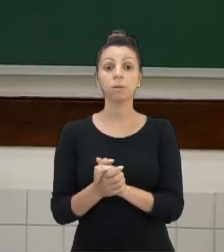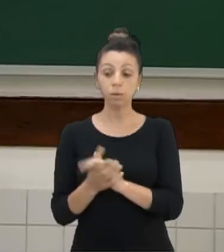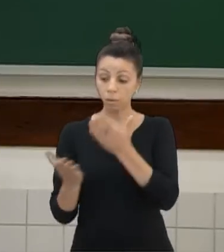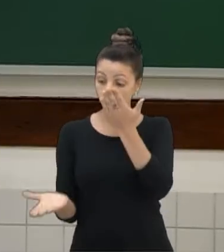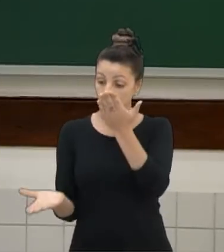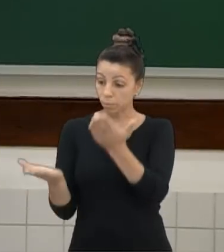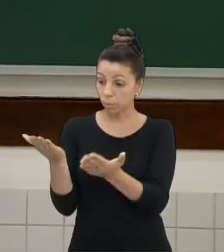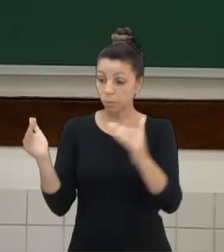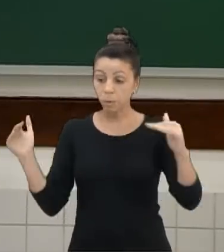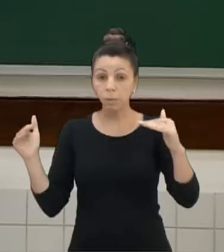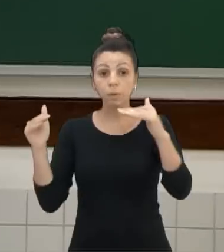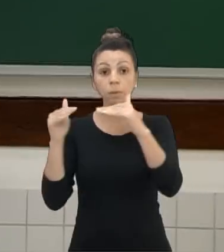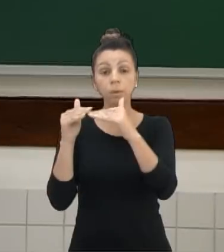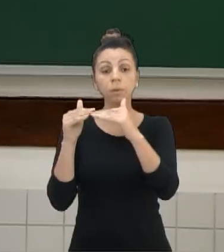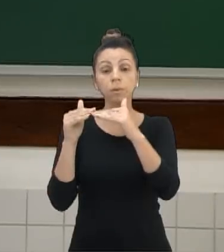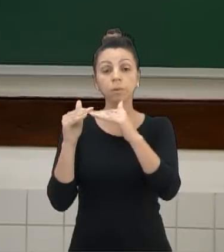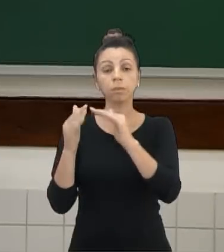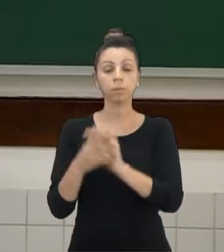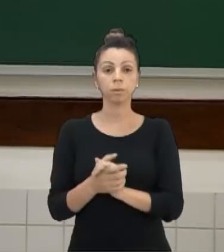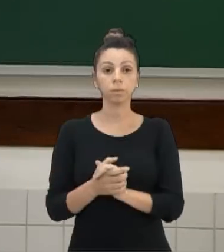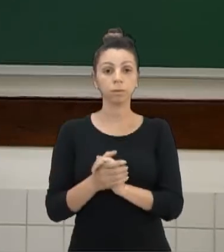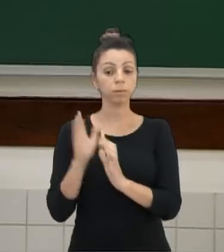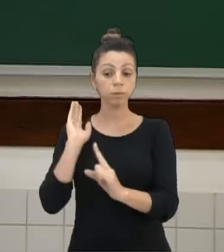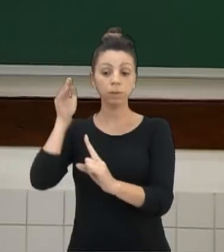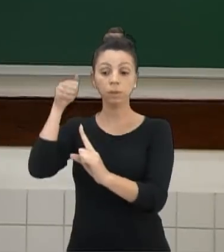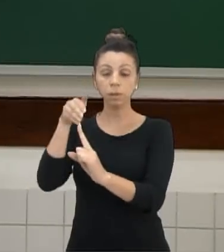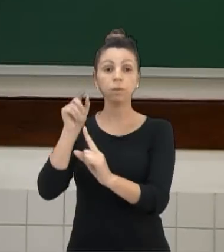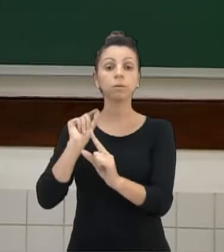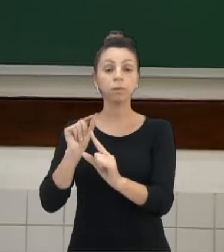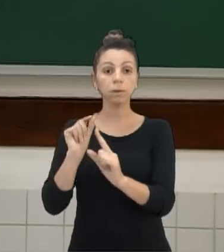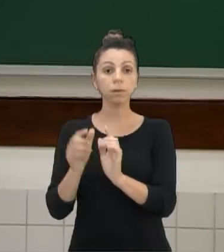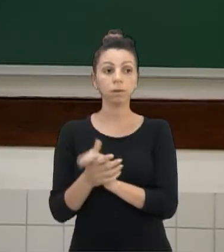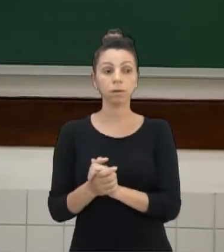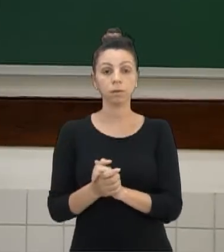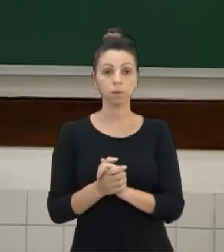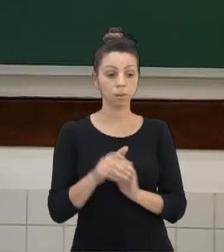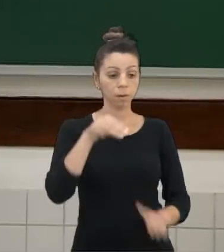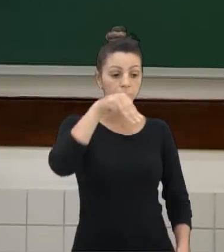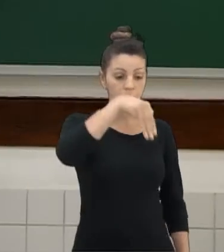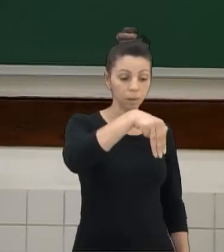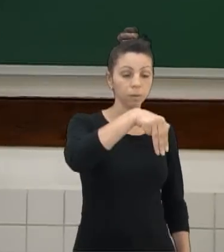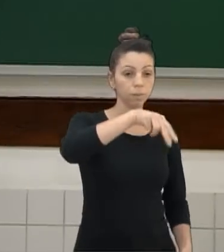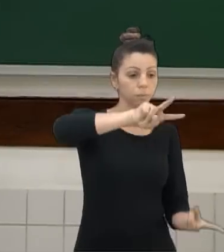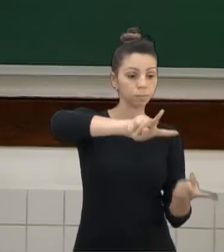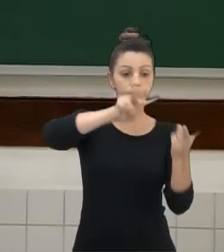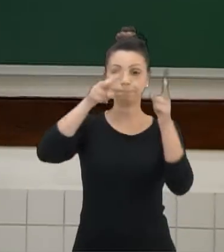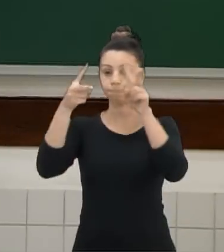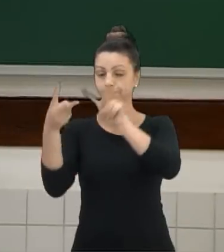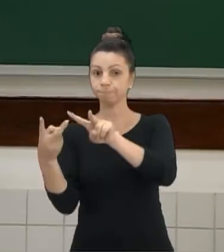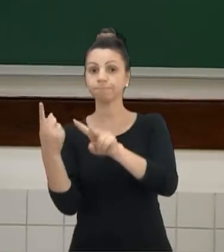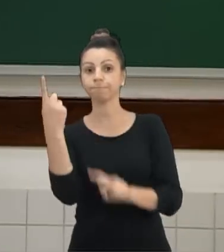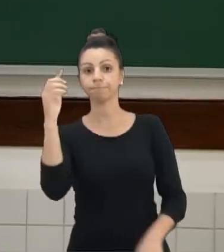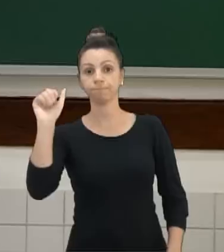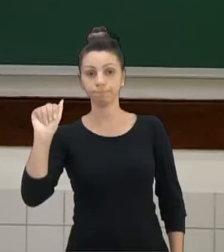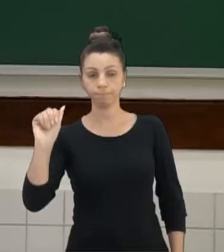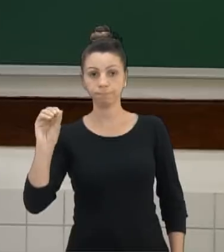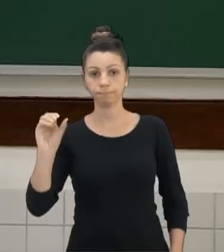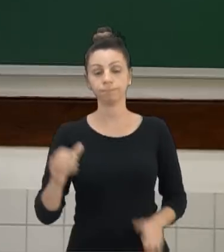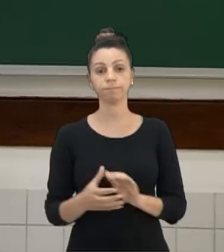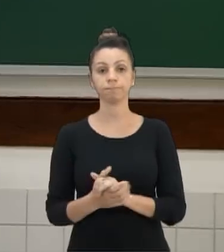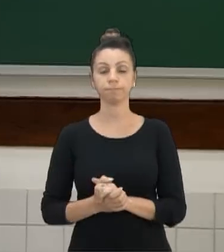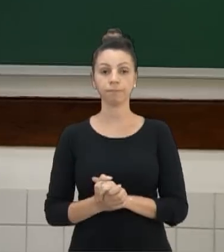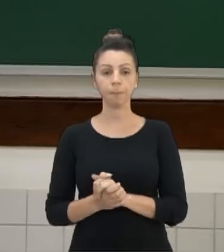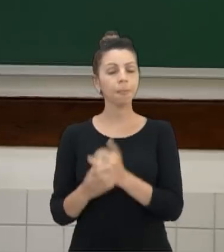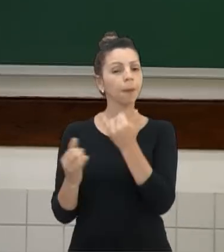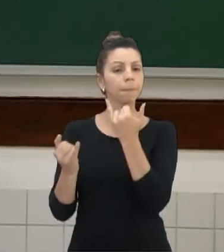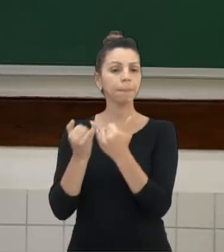duas. Igual a gente tinha nos metros para decammetros, que a gente podia multiplicar por 10, aqui a gente vai ter uma relação